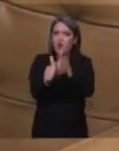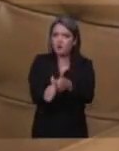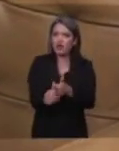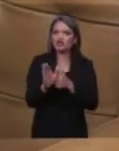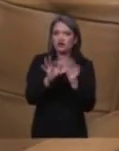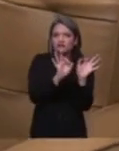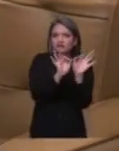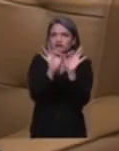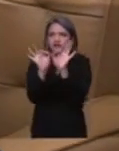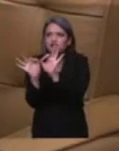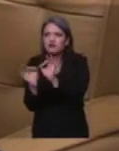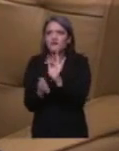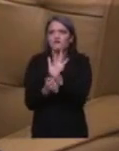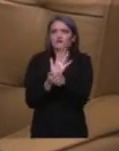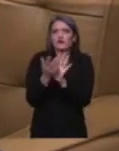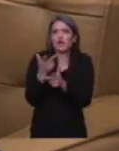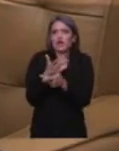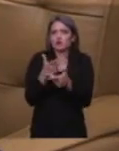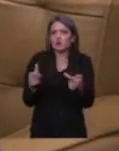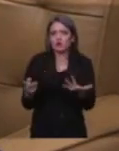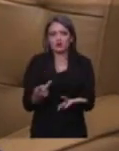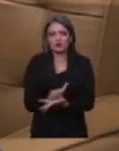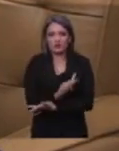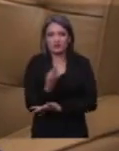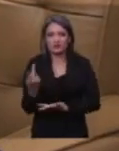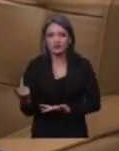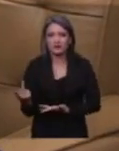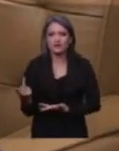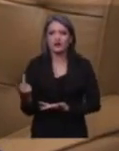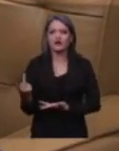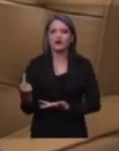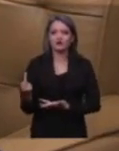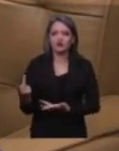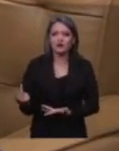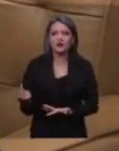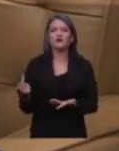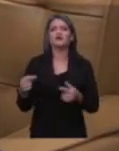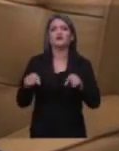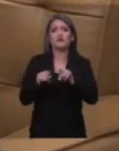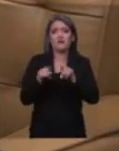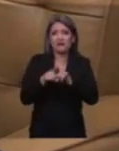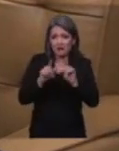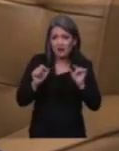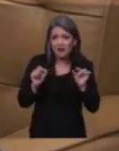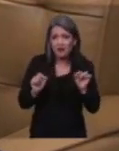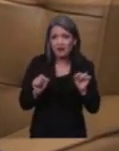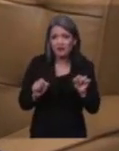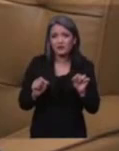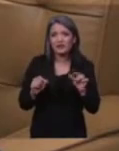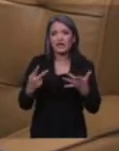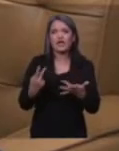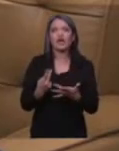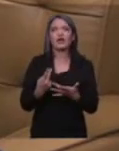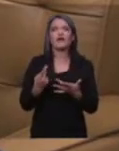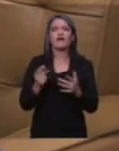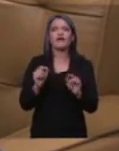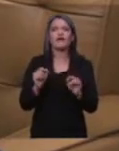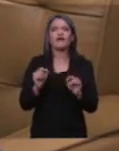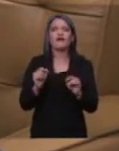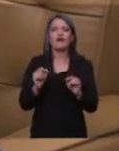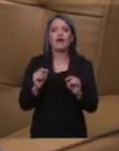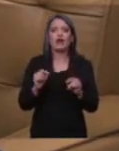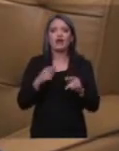desses episódios. Acompanhei também o episódio do trancamento